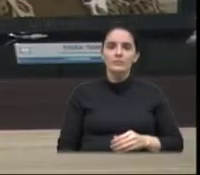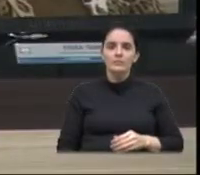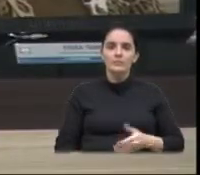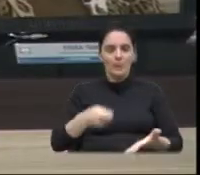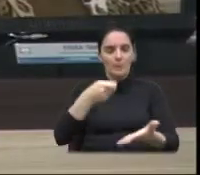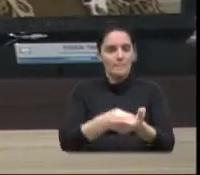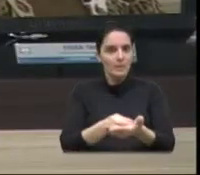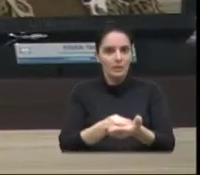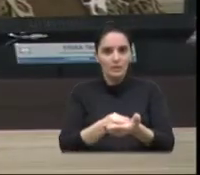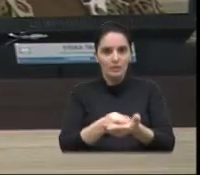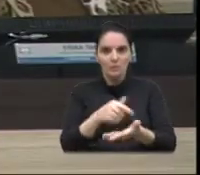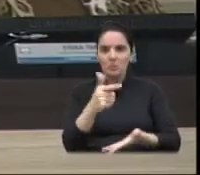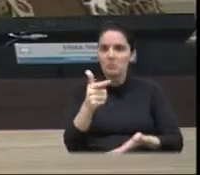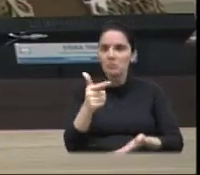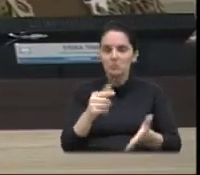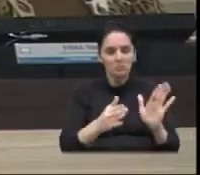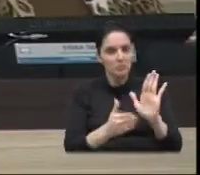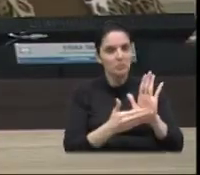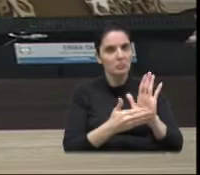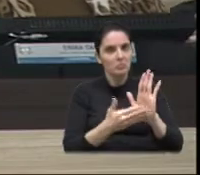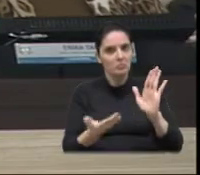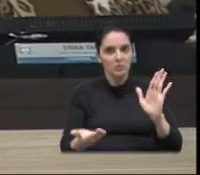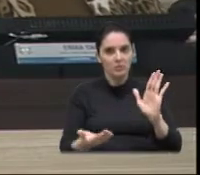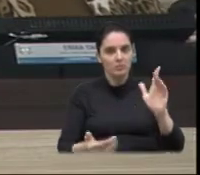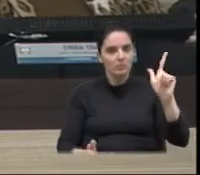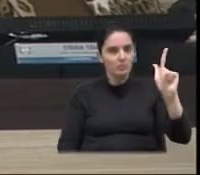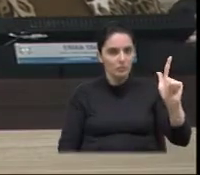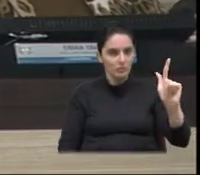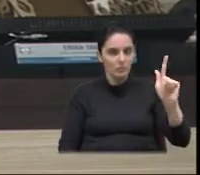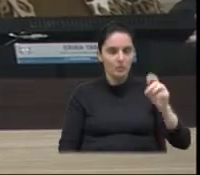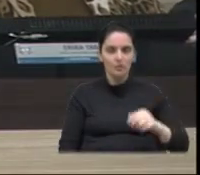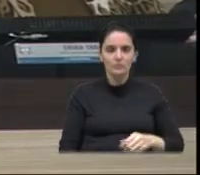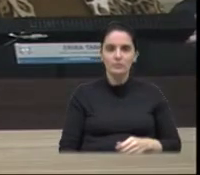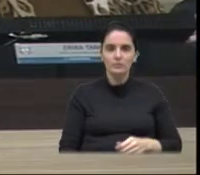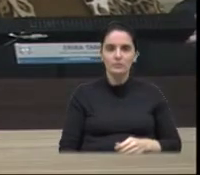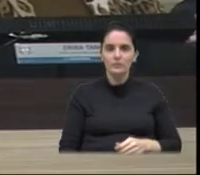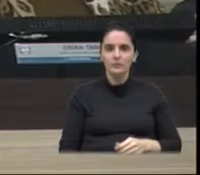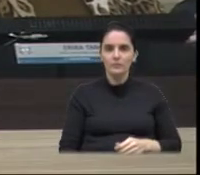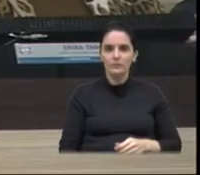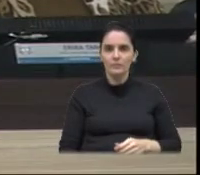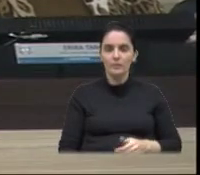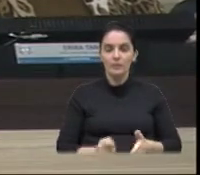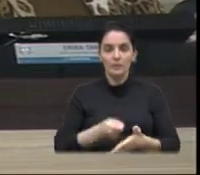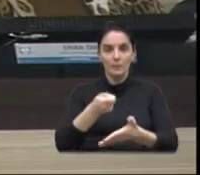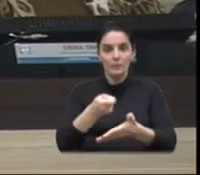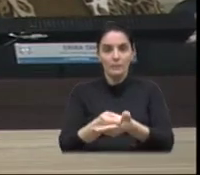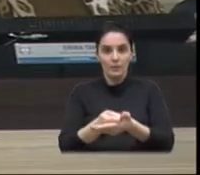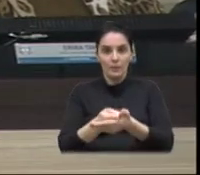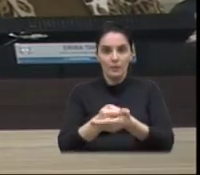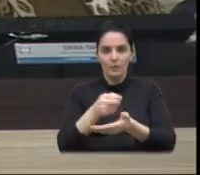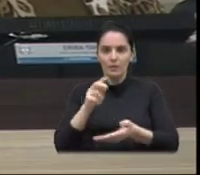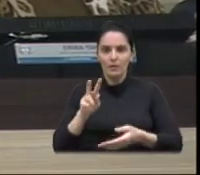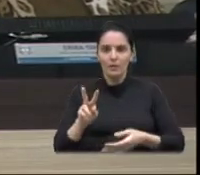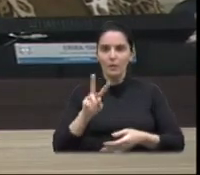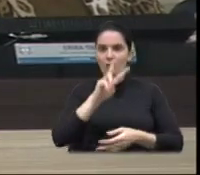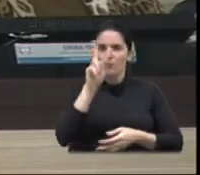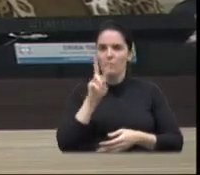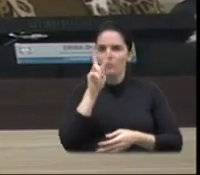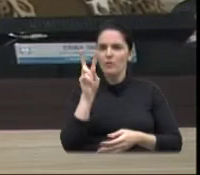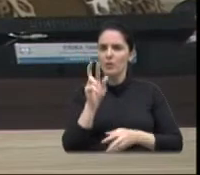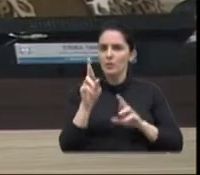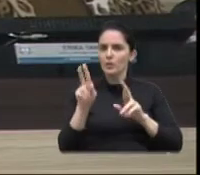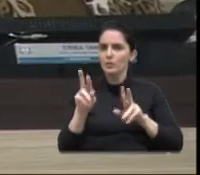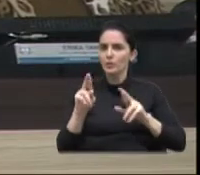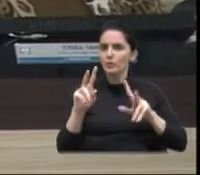de plano operativo. G. Possível pagamento de procedimentos com valores diferenciados da